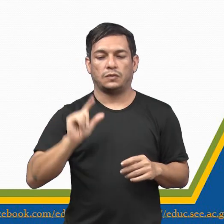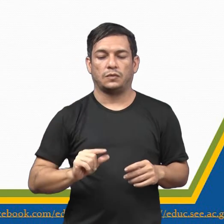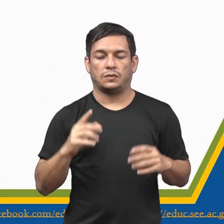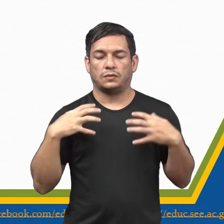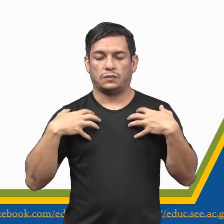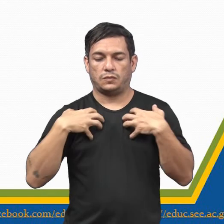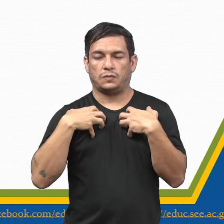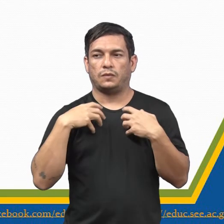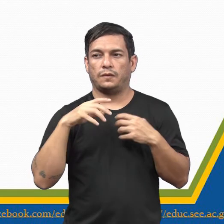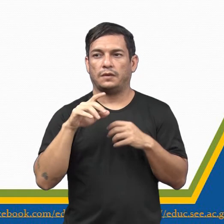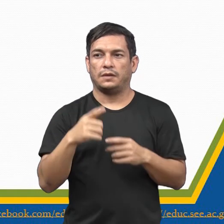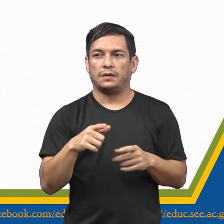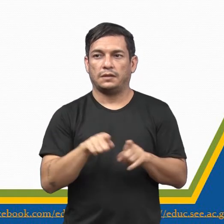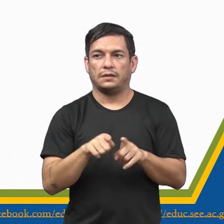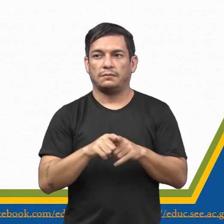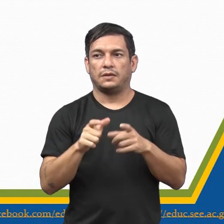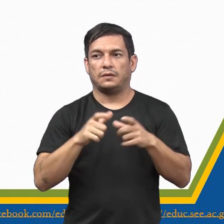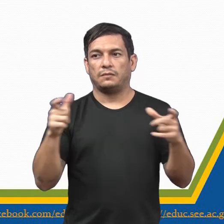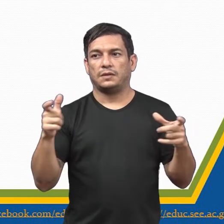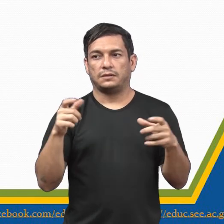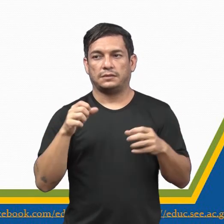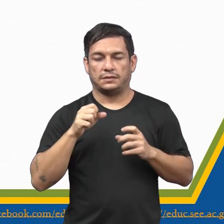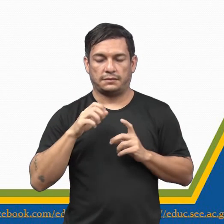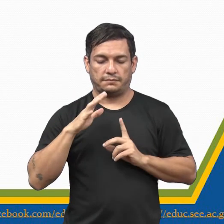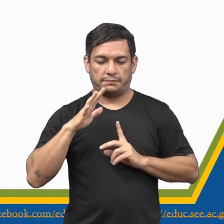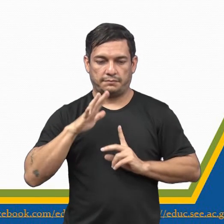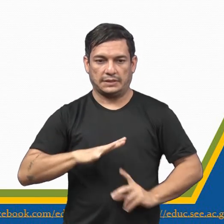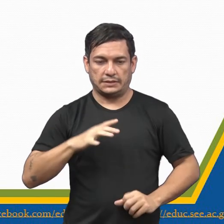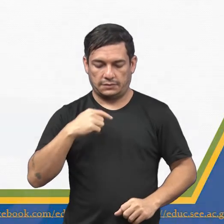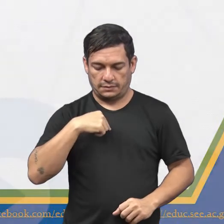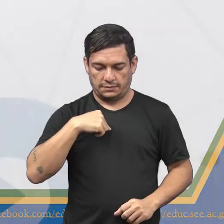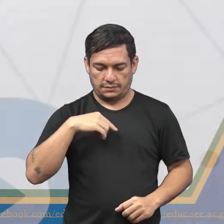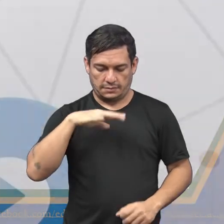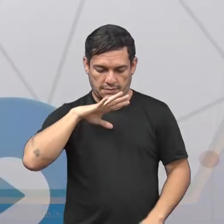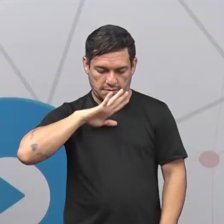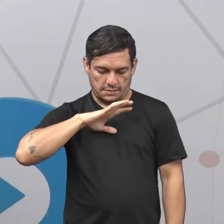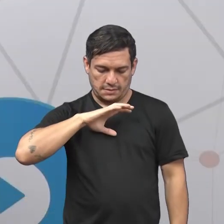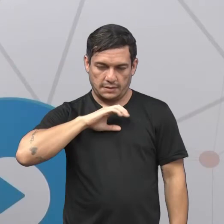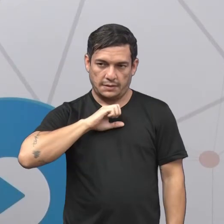caixa torácica e um aumento da pressão interna.